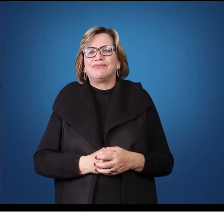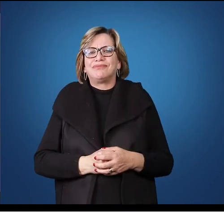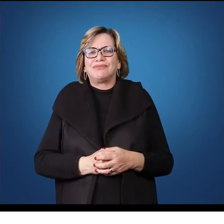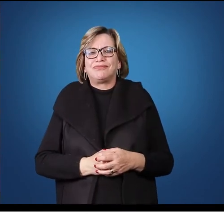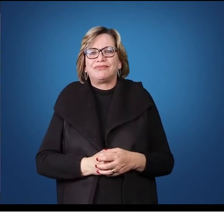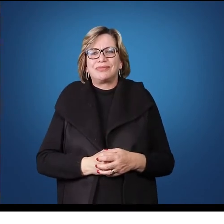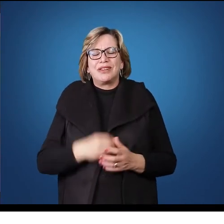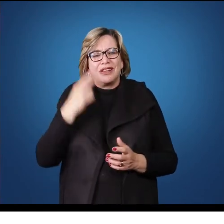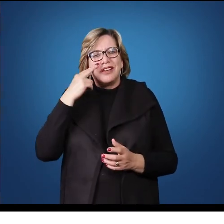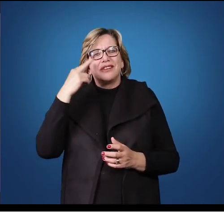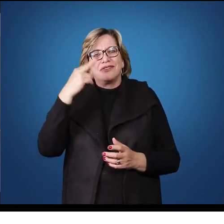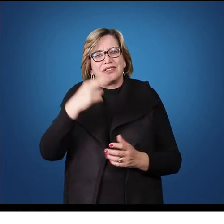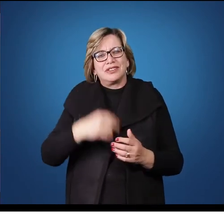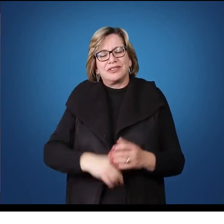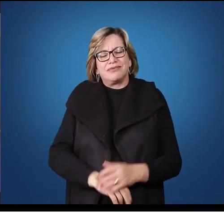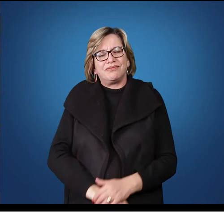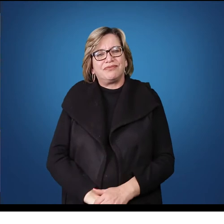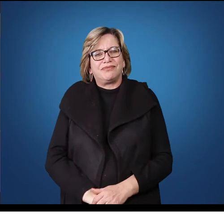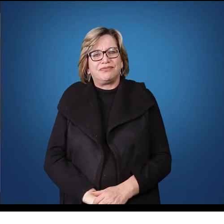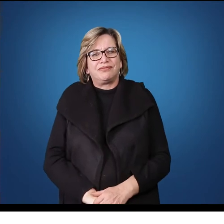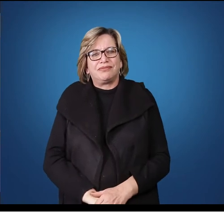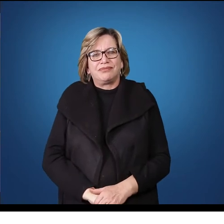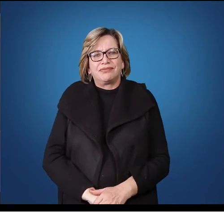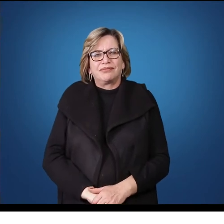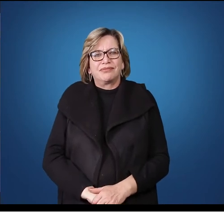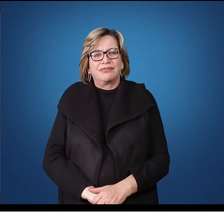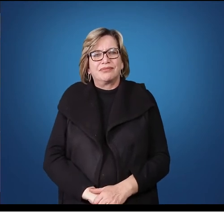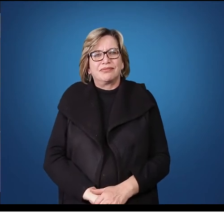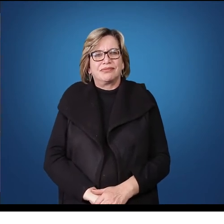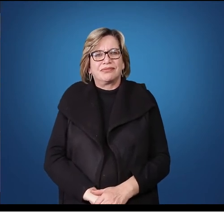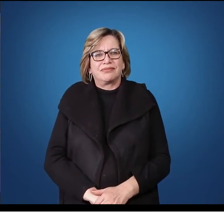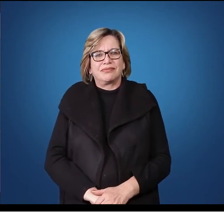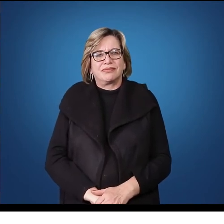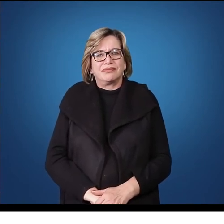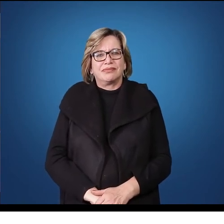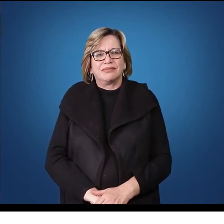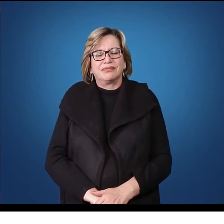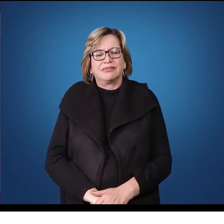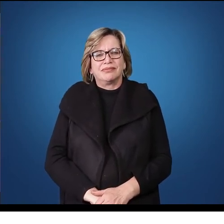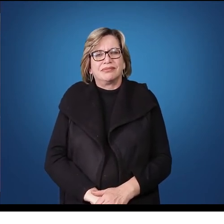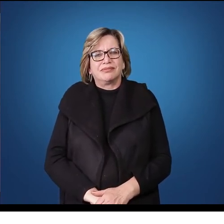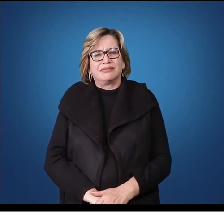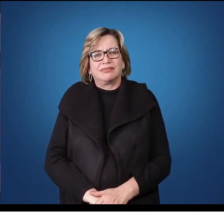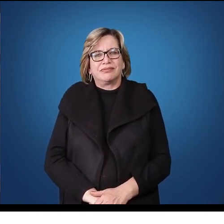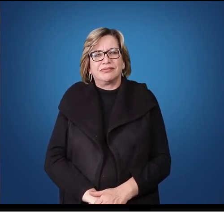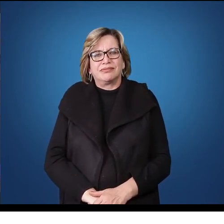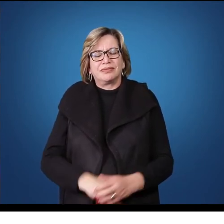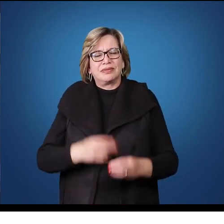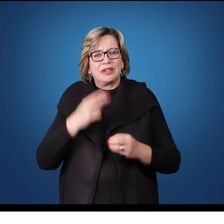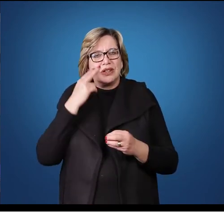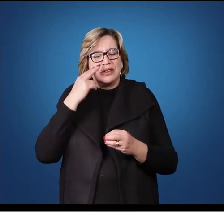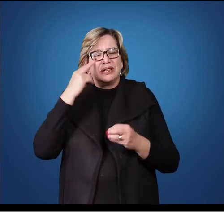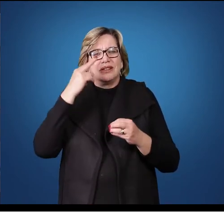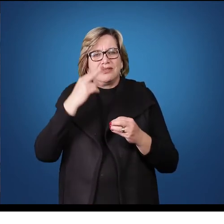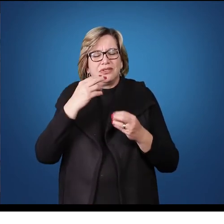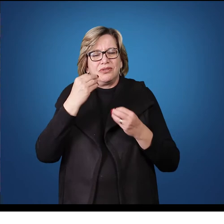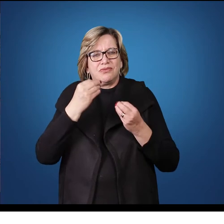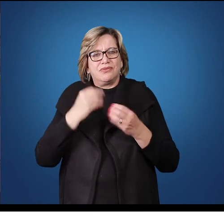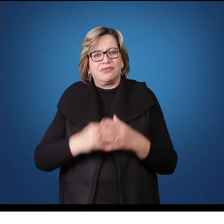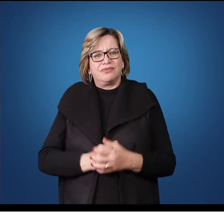baixo. João, vamos lá. Você é canhoto ou você é destro? Destro. Então, perna esquerda à frente. Flexiona um pouquinho o seu joelho da